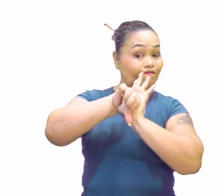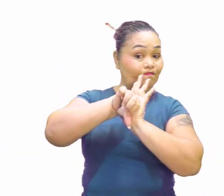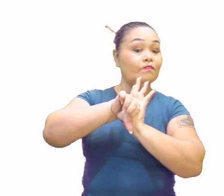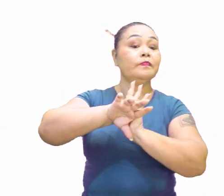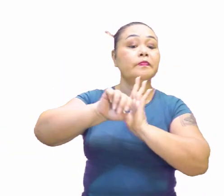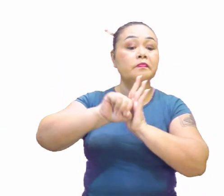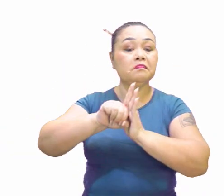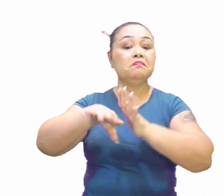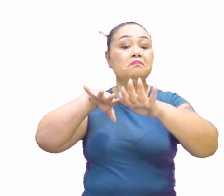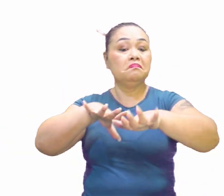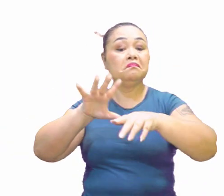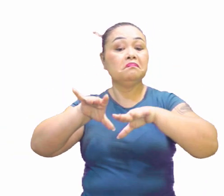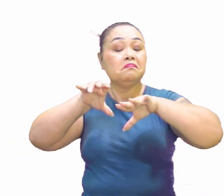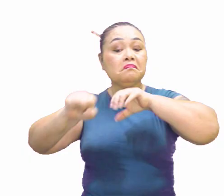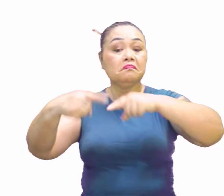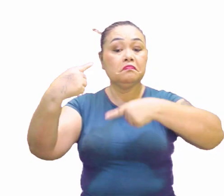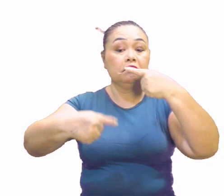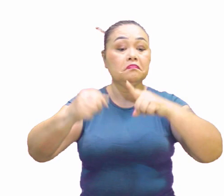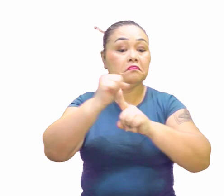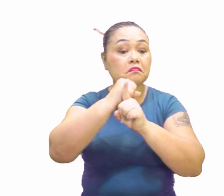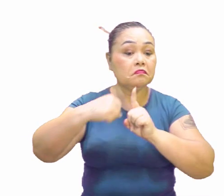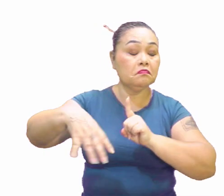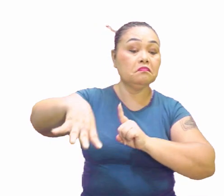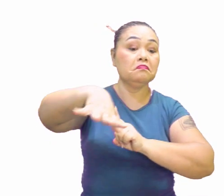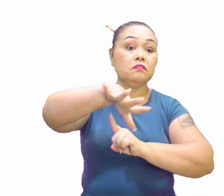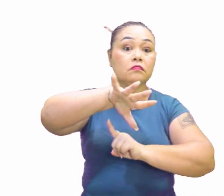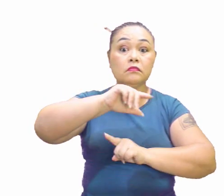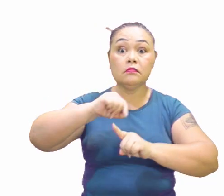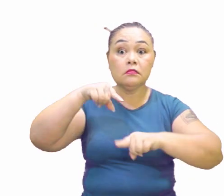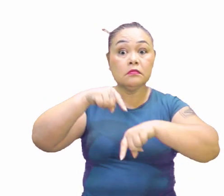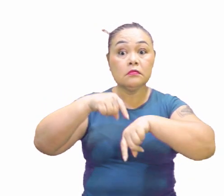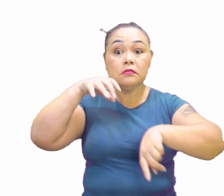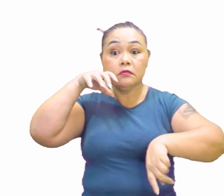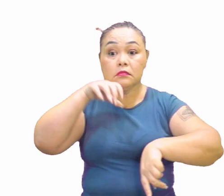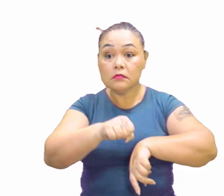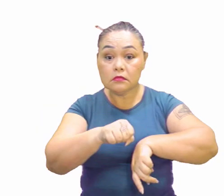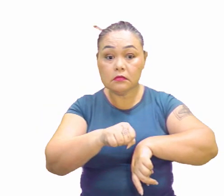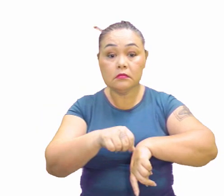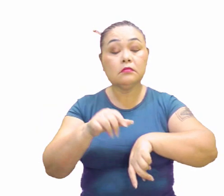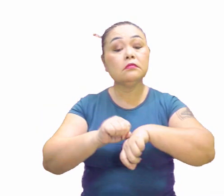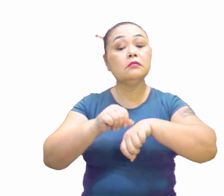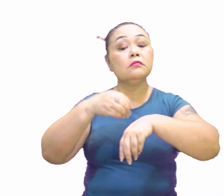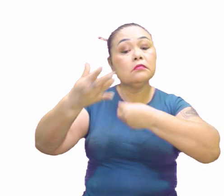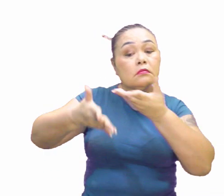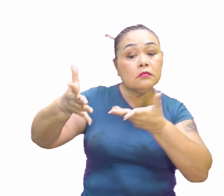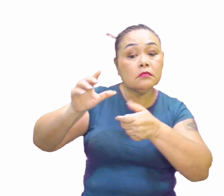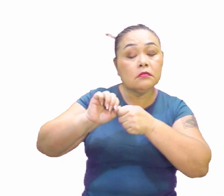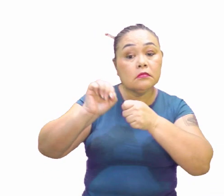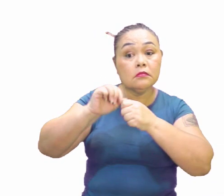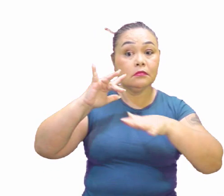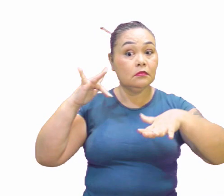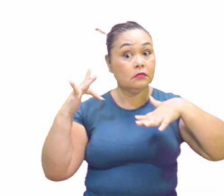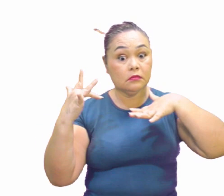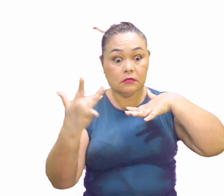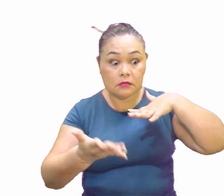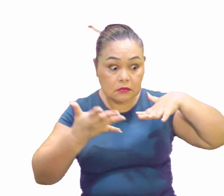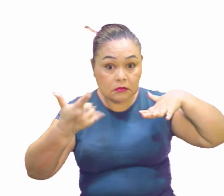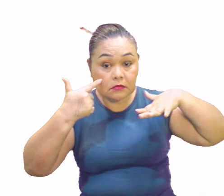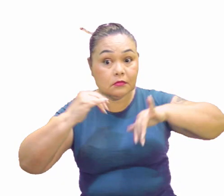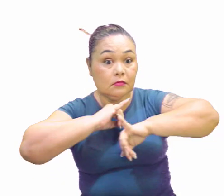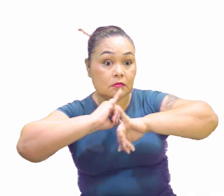a militarização e adoção de políticas sociais imediatistas, movidas pela comoção